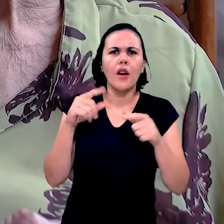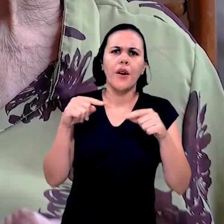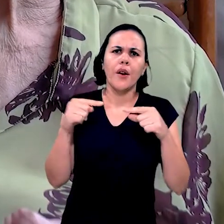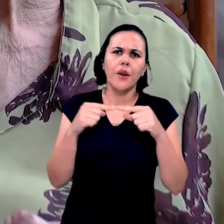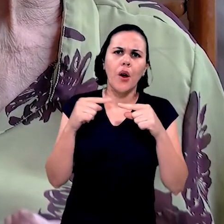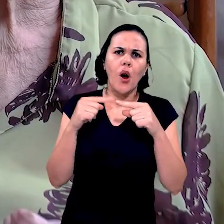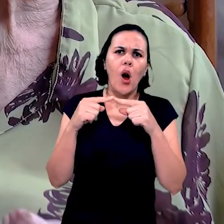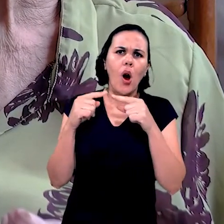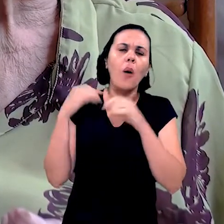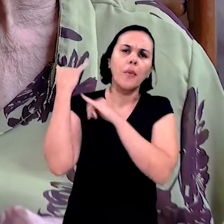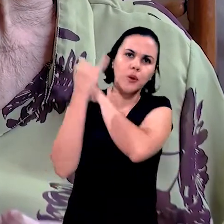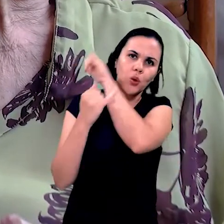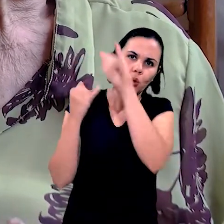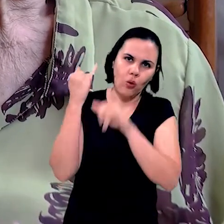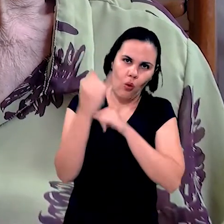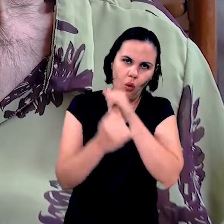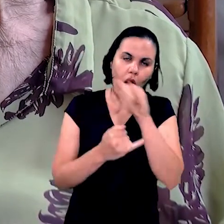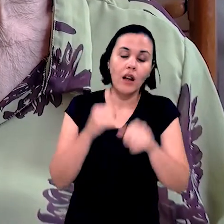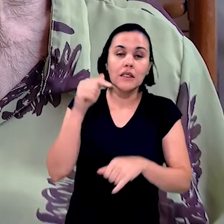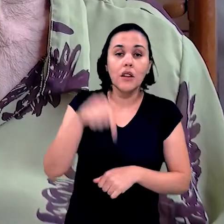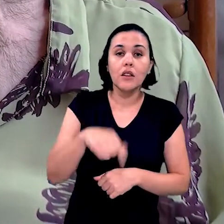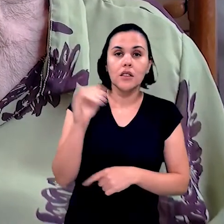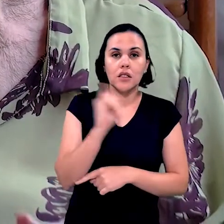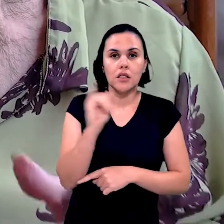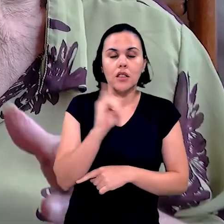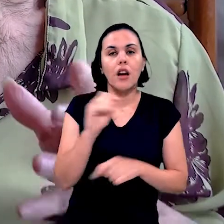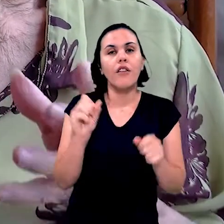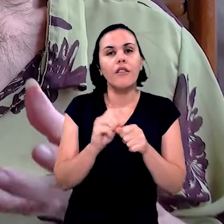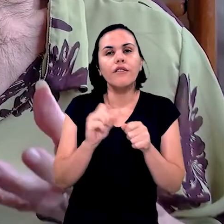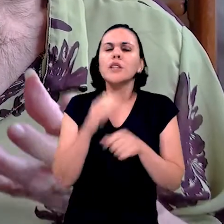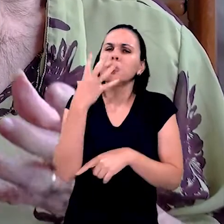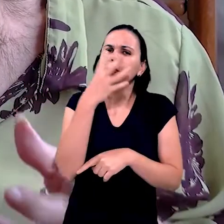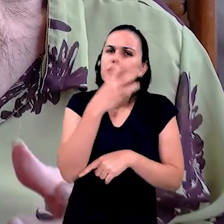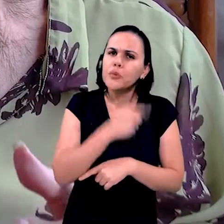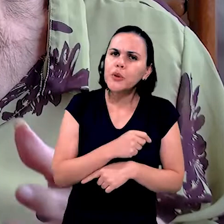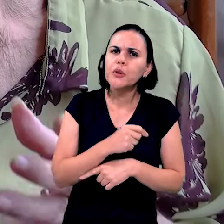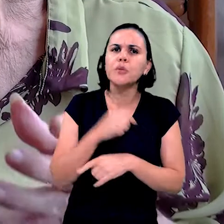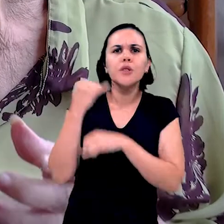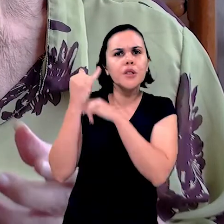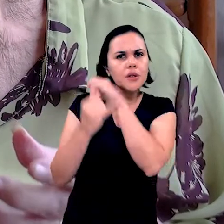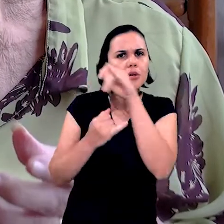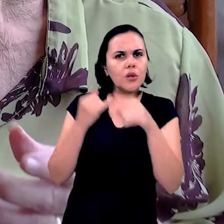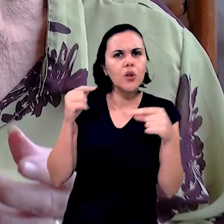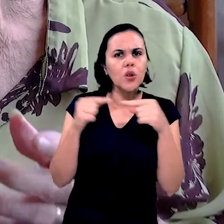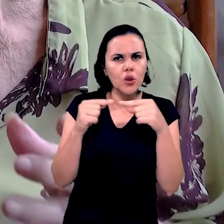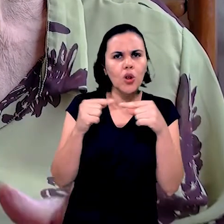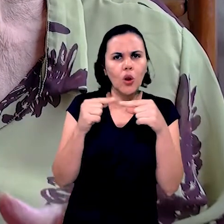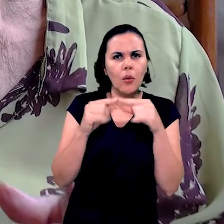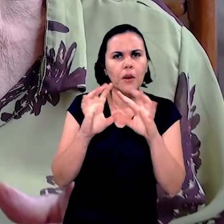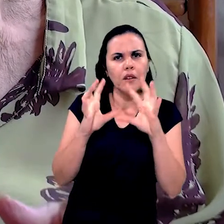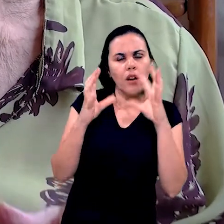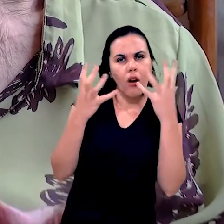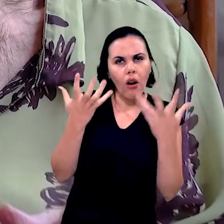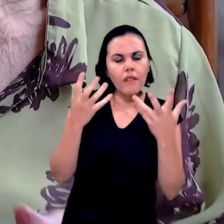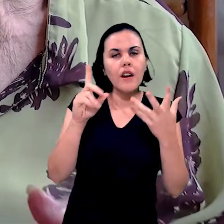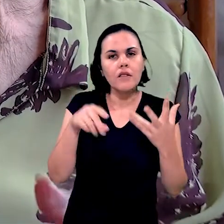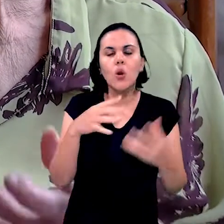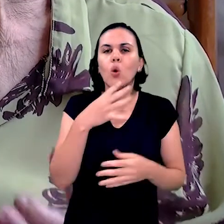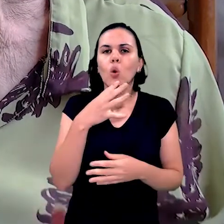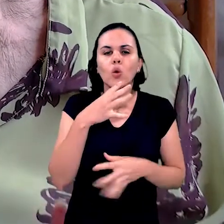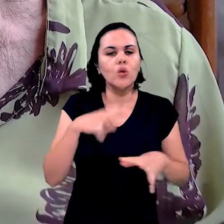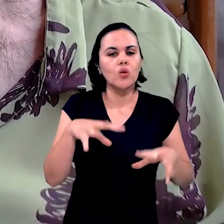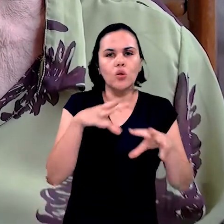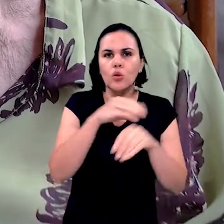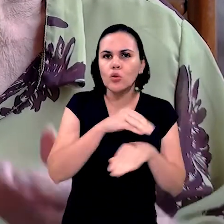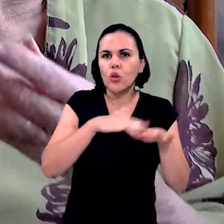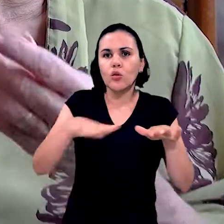parte folclórica também, sabe? Então, Itanhaém fez muito bonita a parte folclórica do Espírito Santo. É